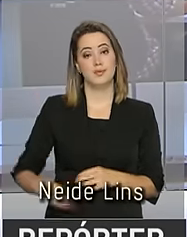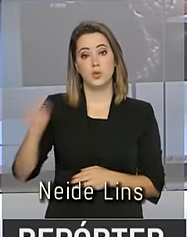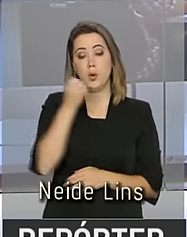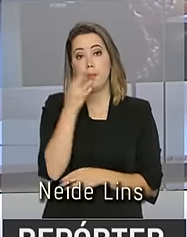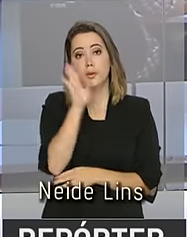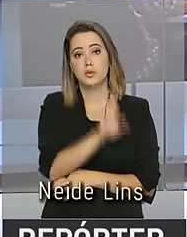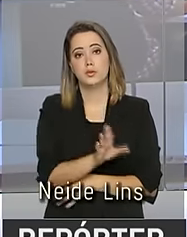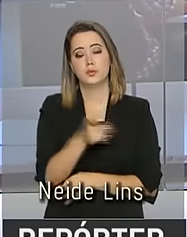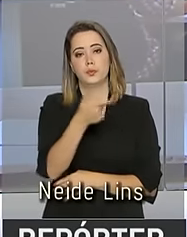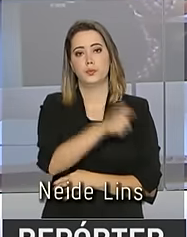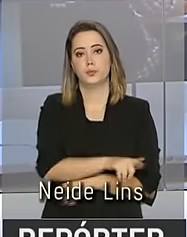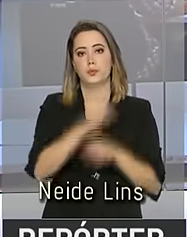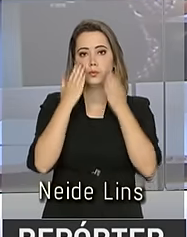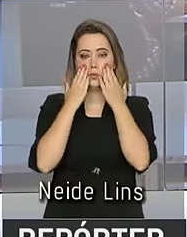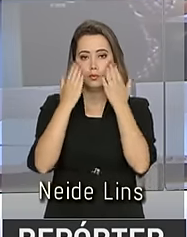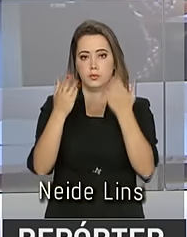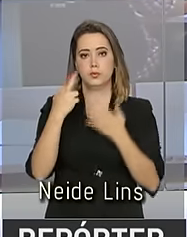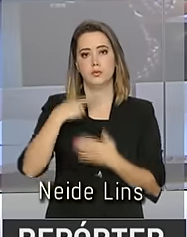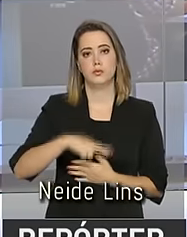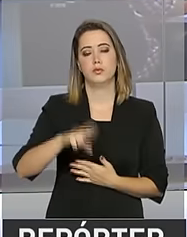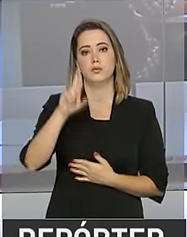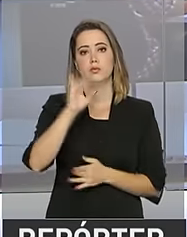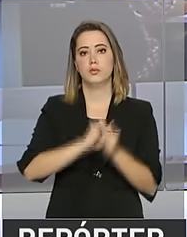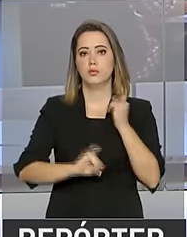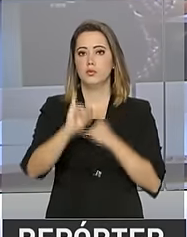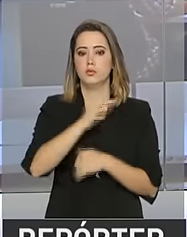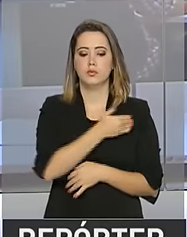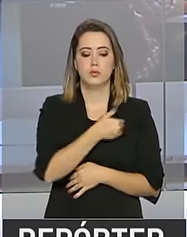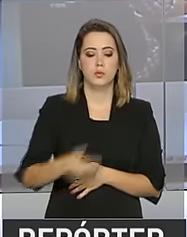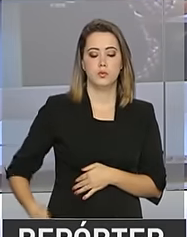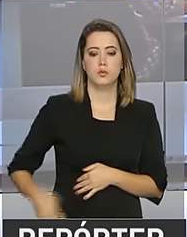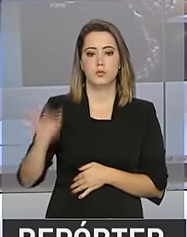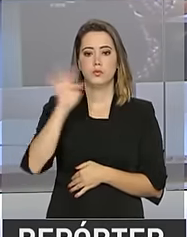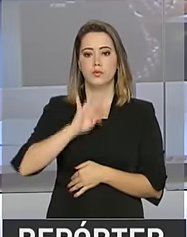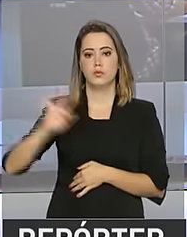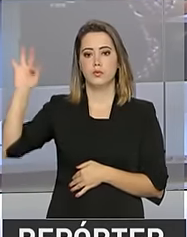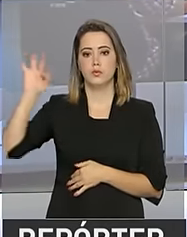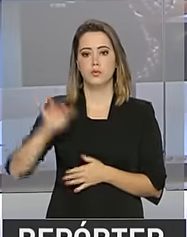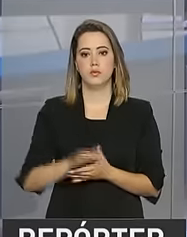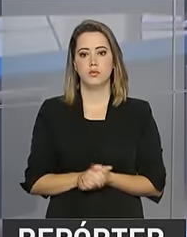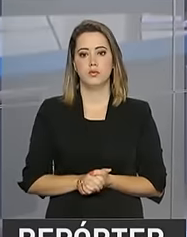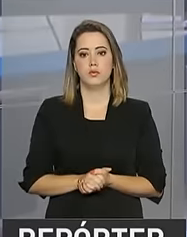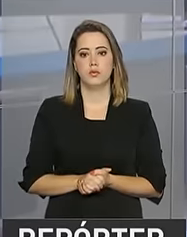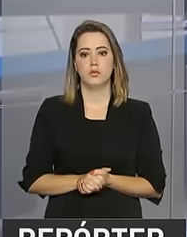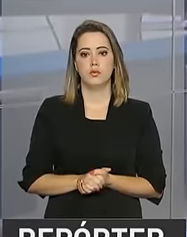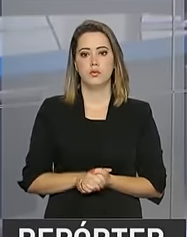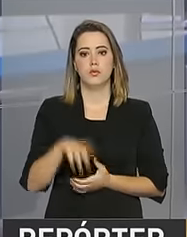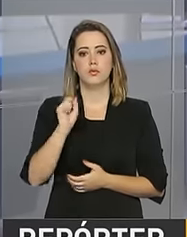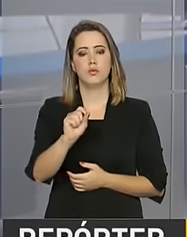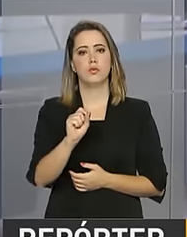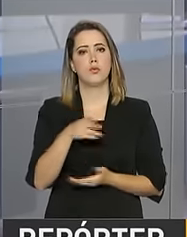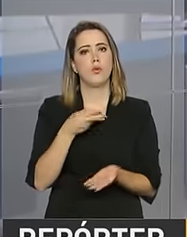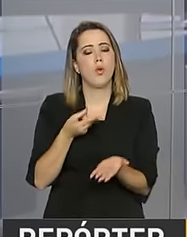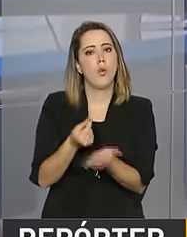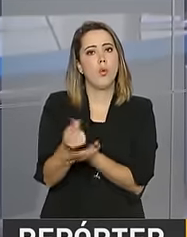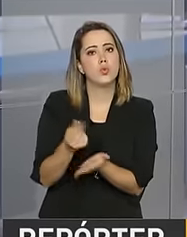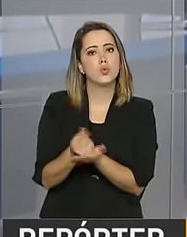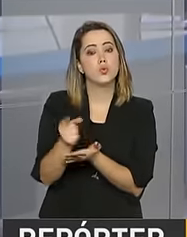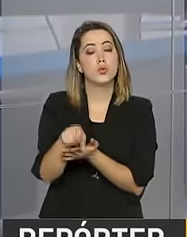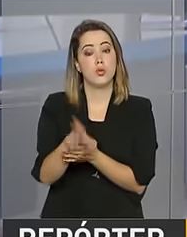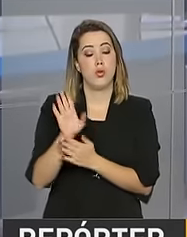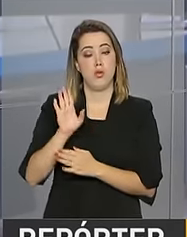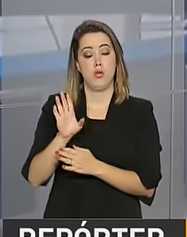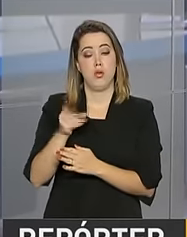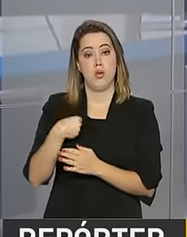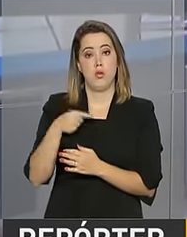Olá boa tarde estamos de volta com o repórter NBR e as notícias do governo federal os recursos destinados à